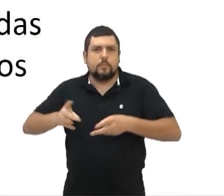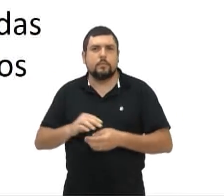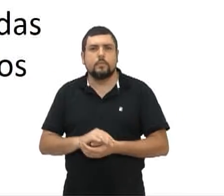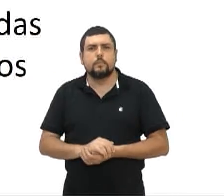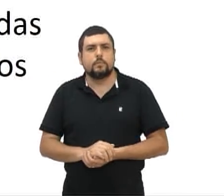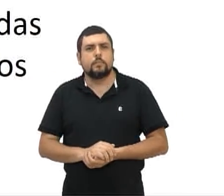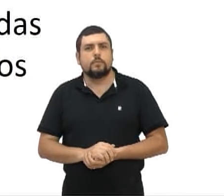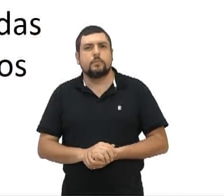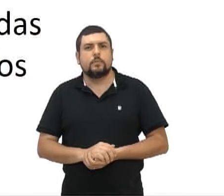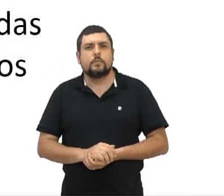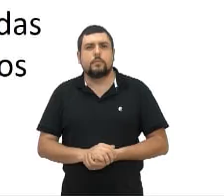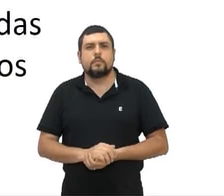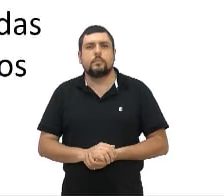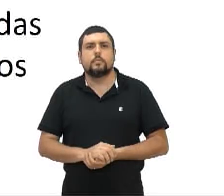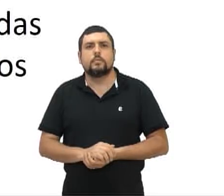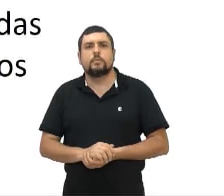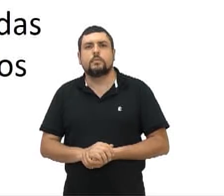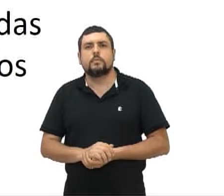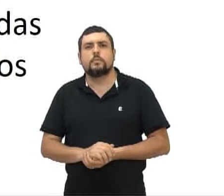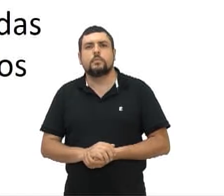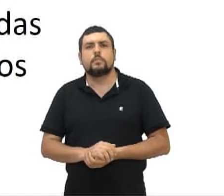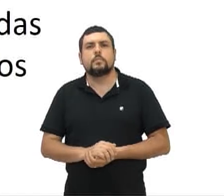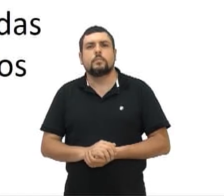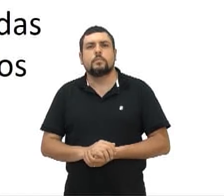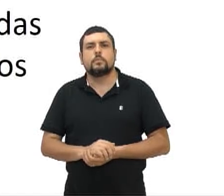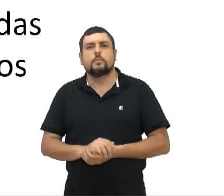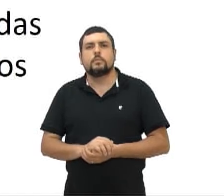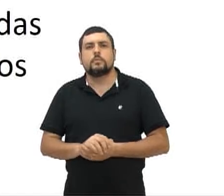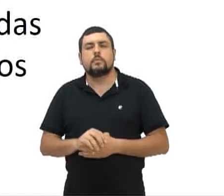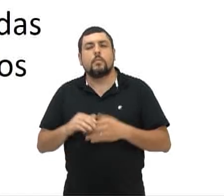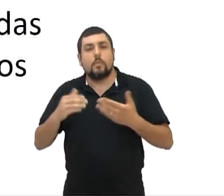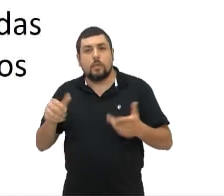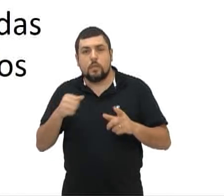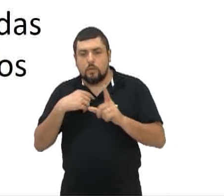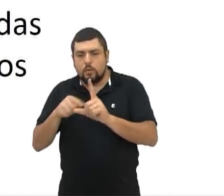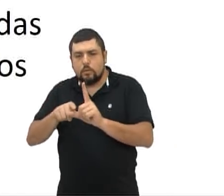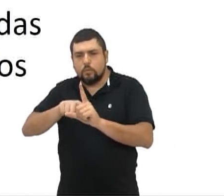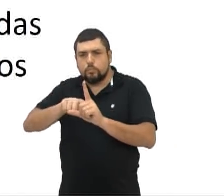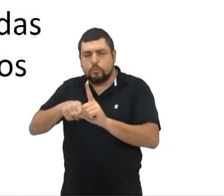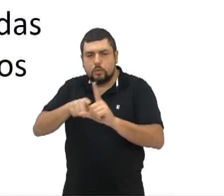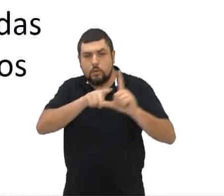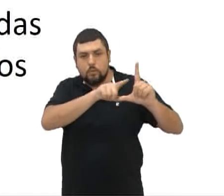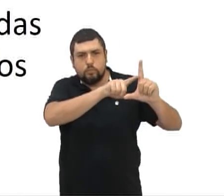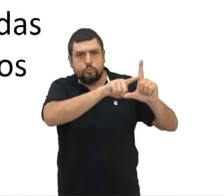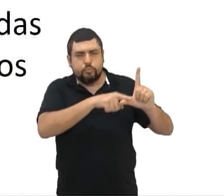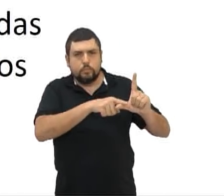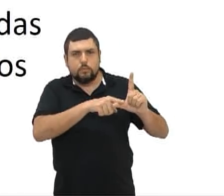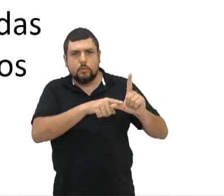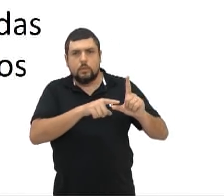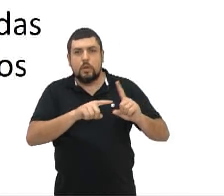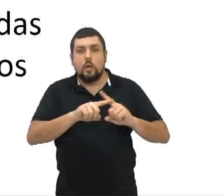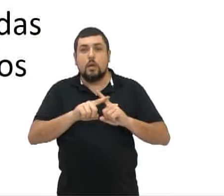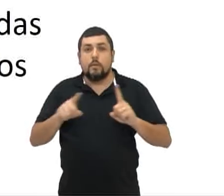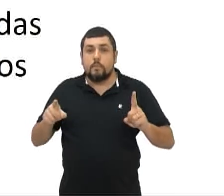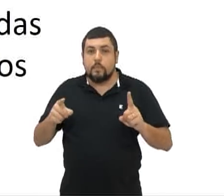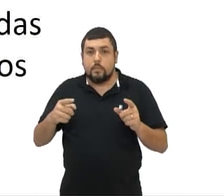ângulos. Com a mesma medida, ou seja, congruentes, mas as medidas dos seus